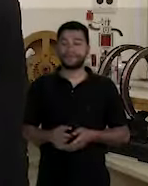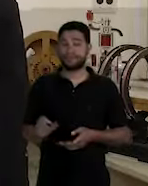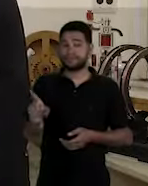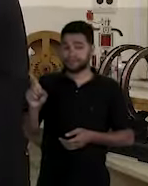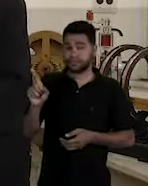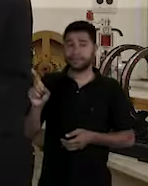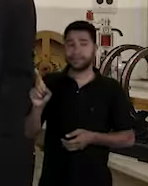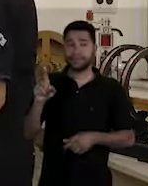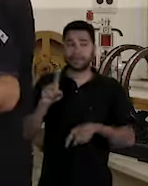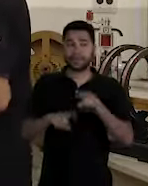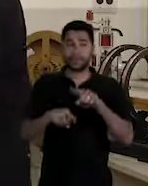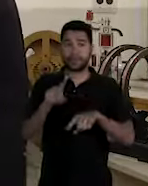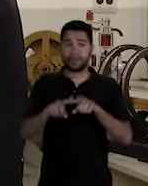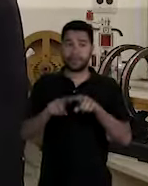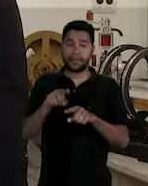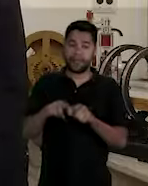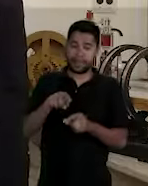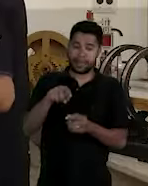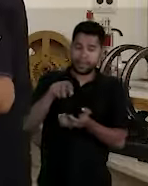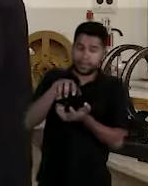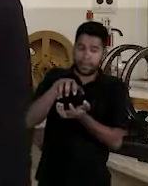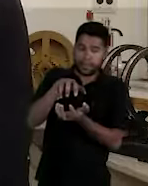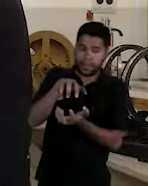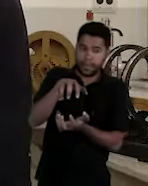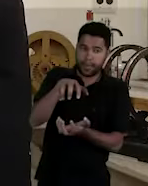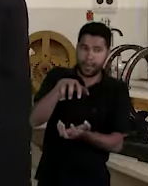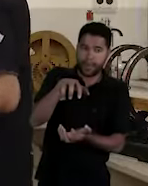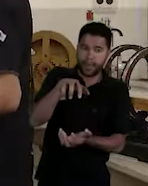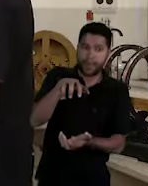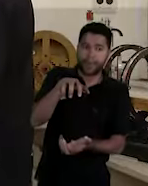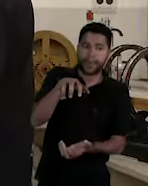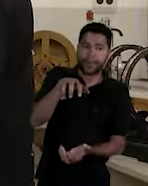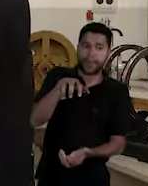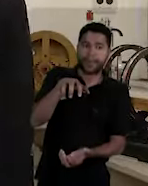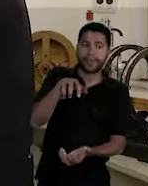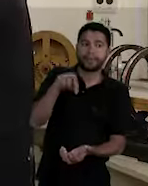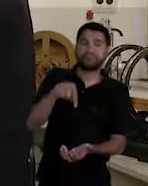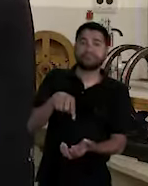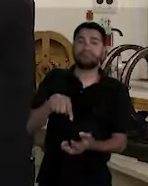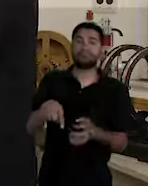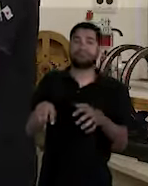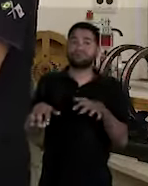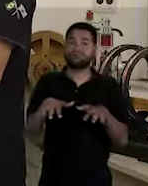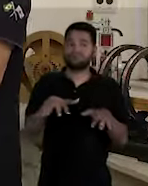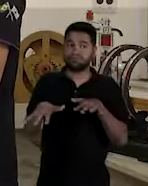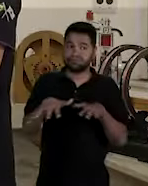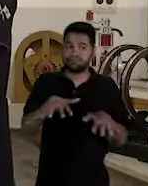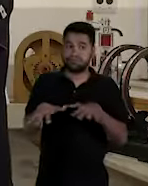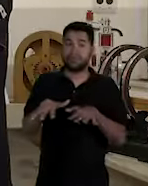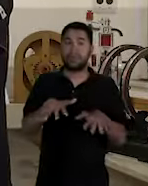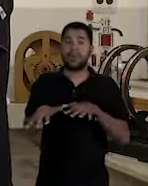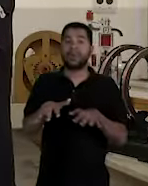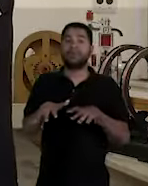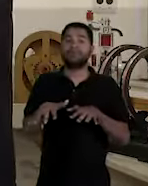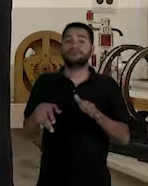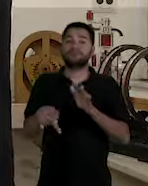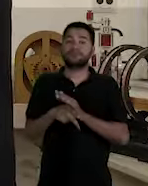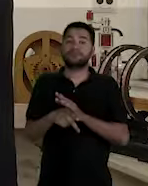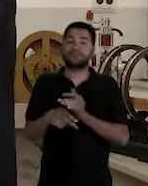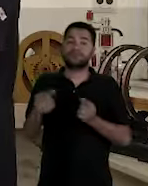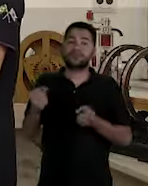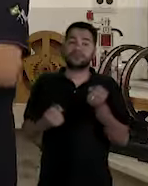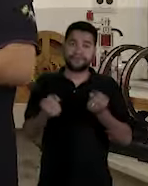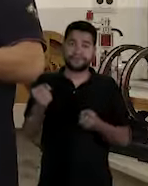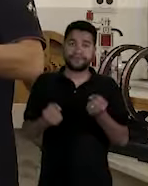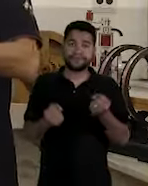peça empurrada para baixo, isso vai gerar um movimento das partes do carro,